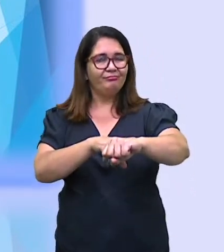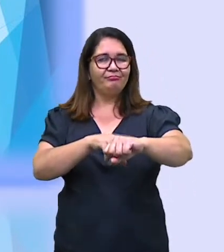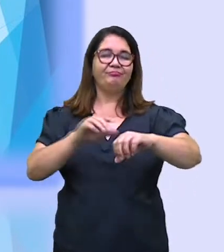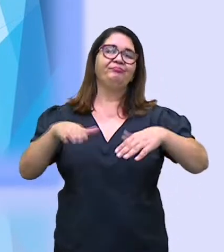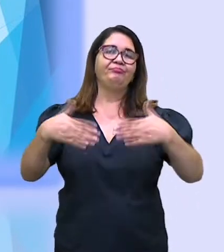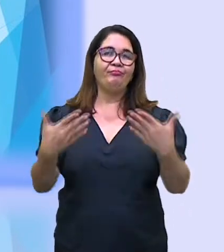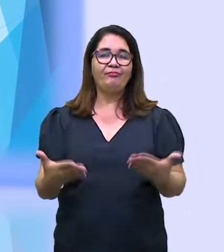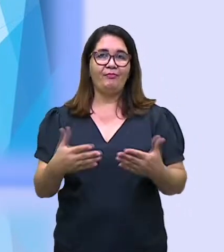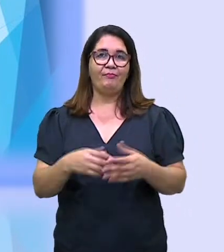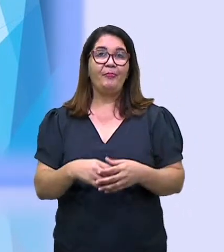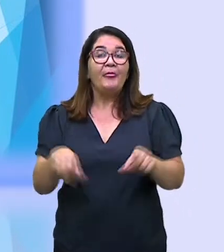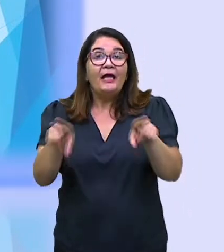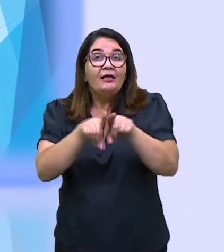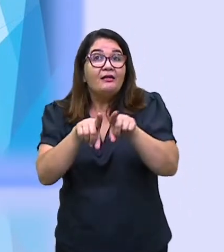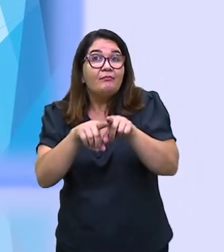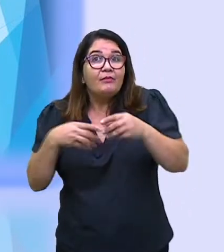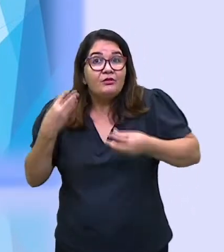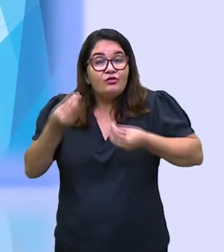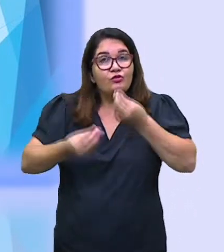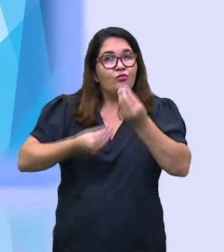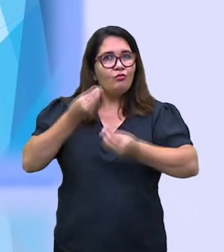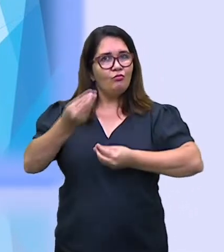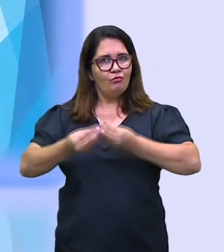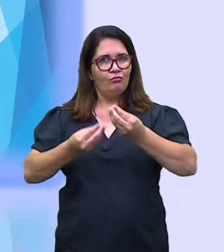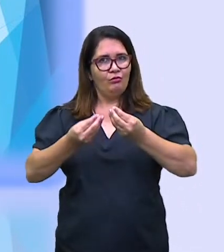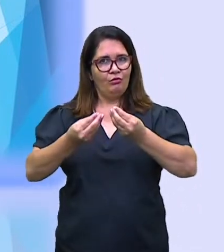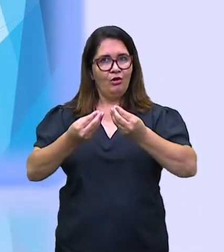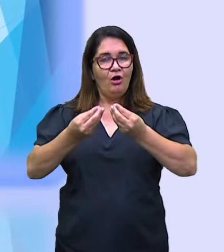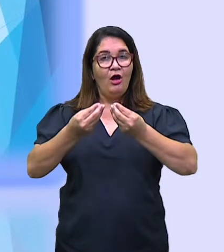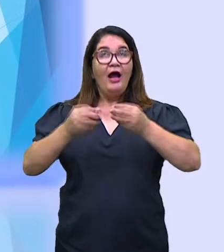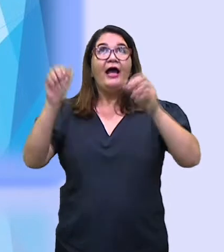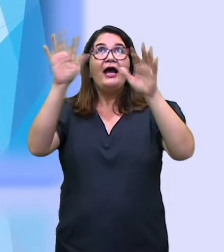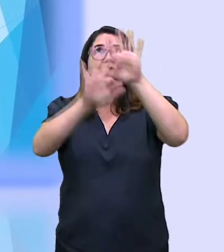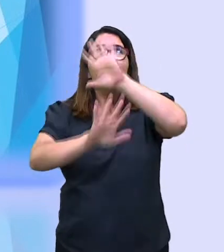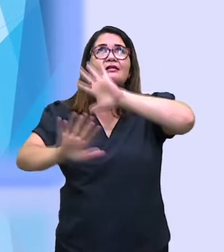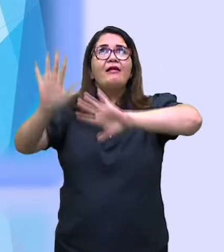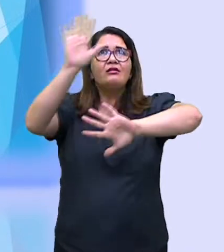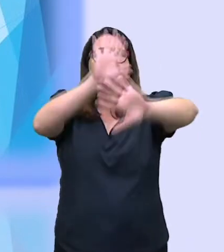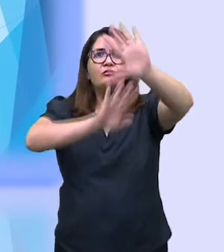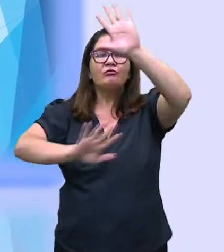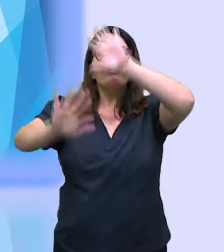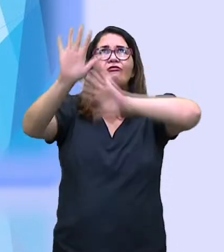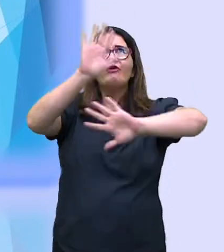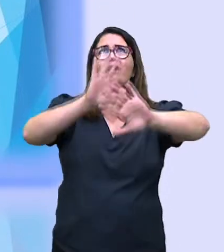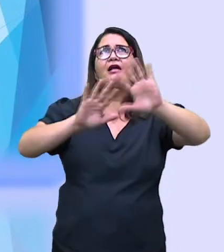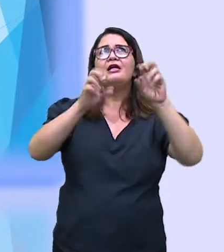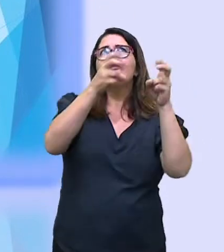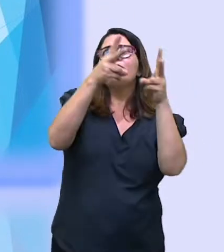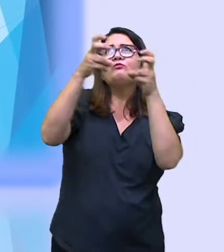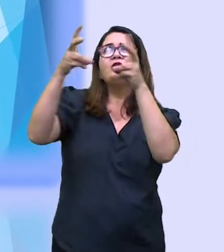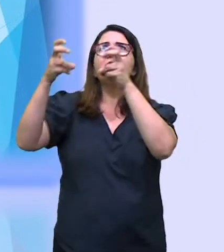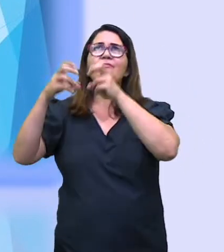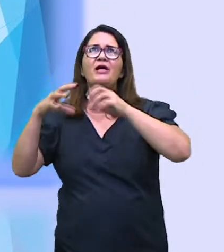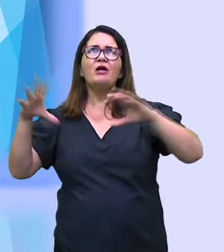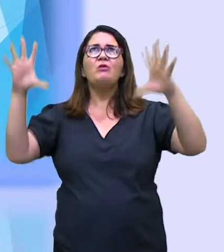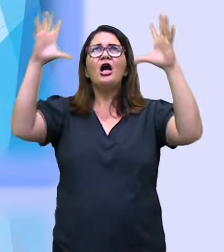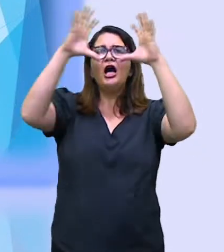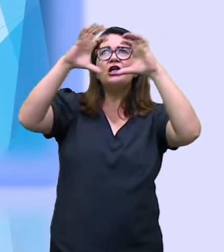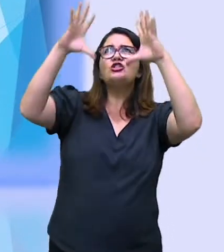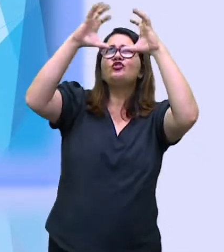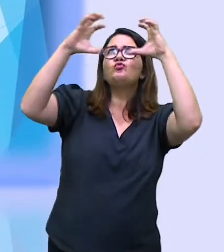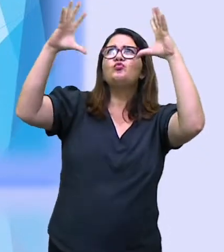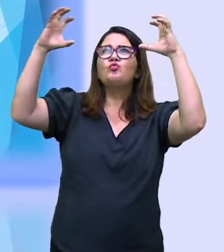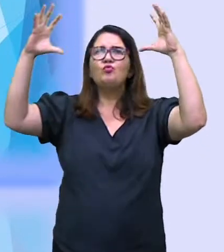Essa condição toda vai se apresentar na forma de quê? Às vezes de uma neblina, das nuvens,